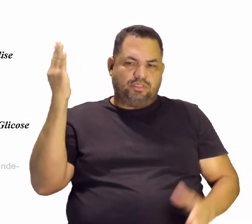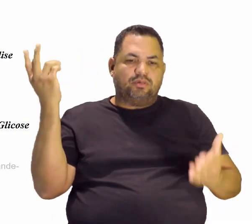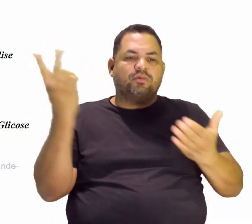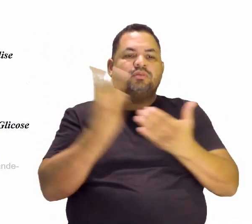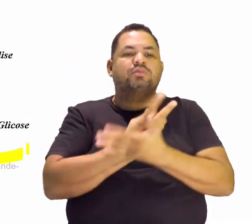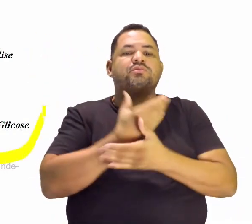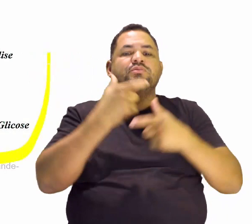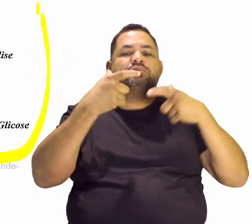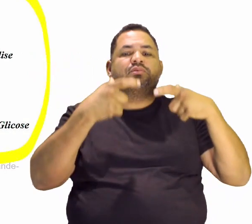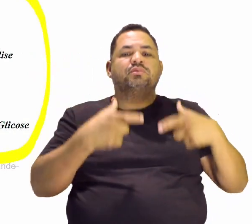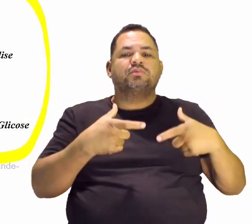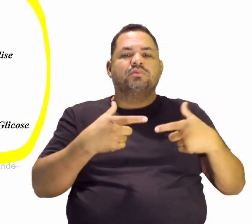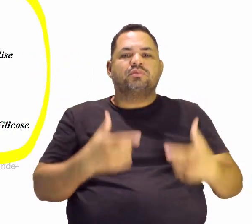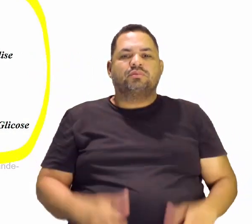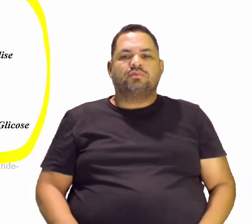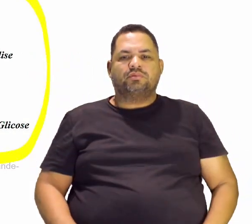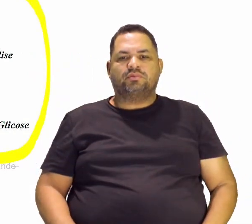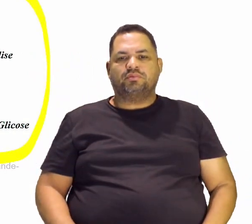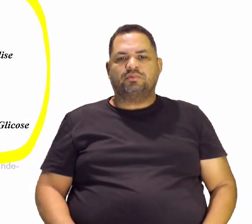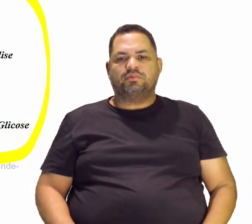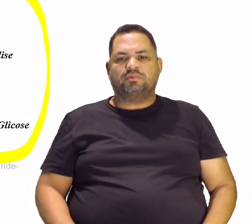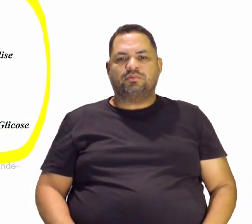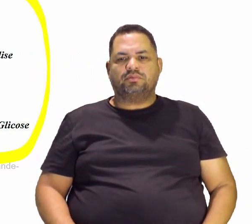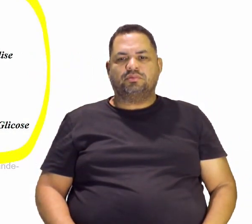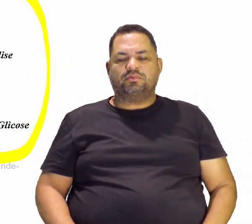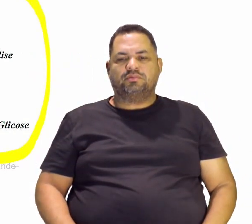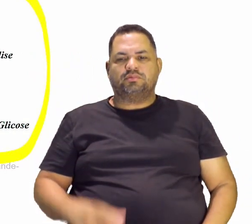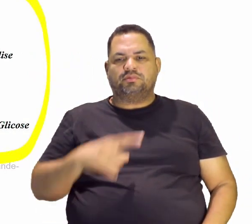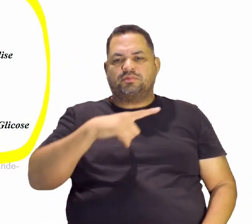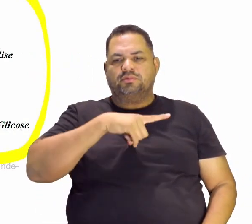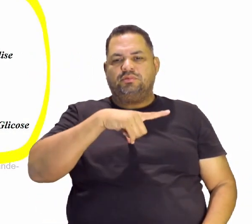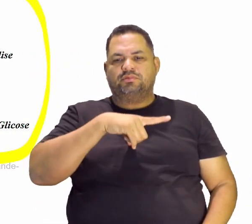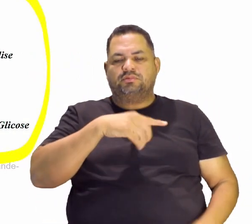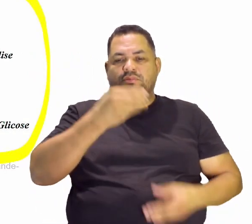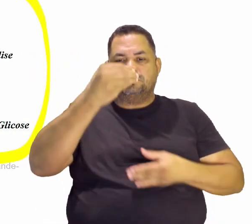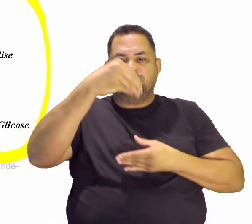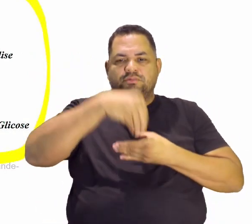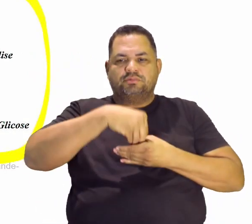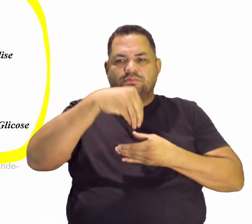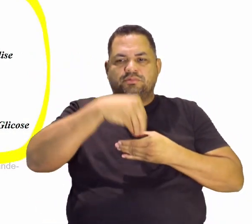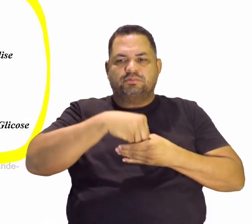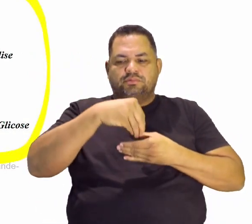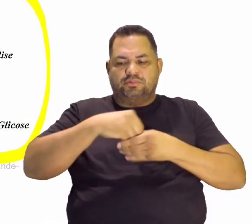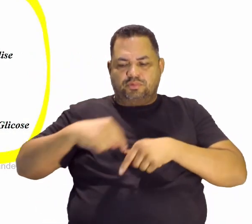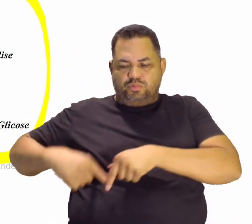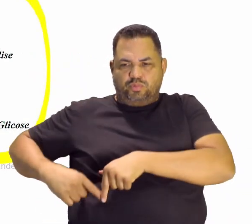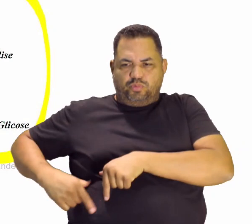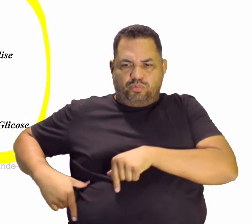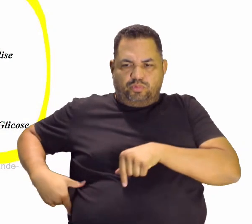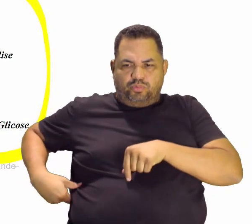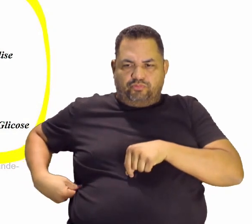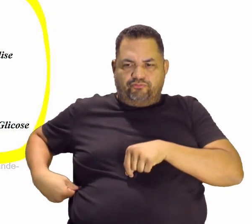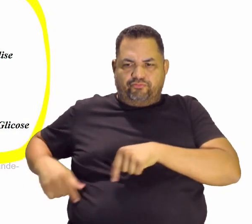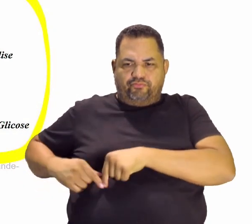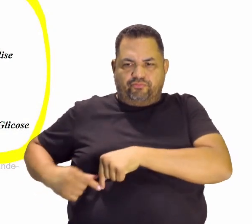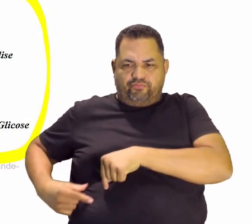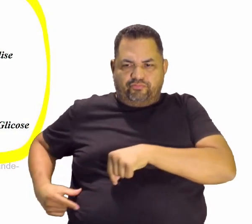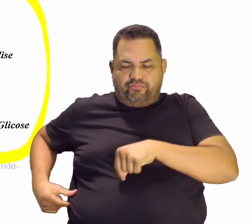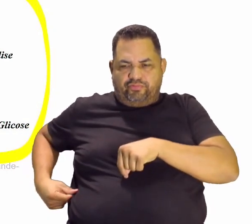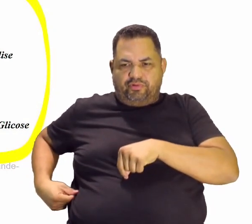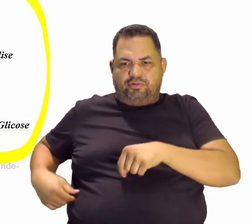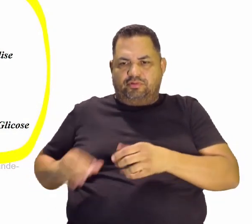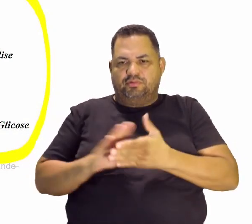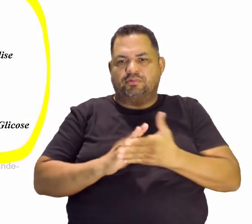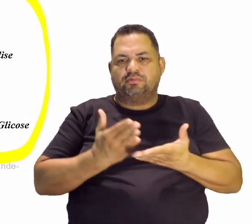prof? Aqui, ó, dentro do fígado, tá? Então, essas quebras, essas degradações,